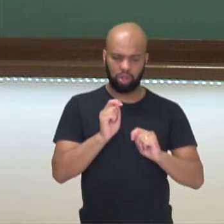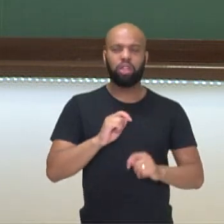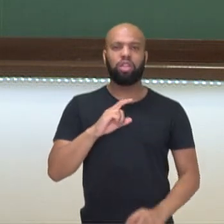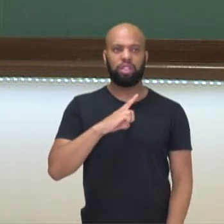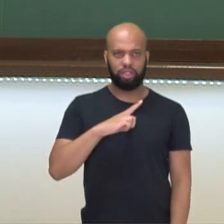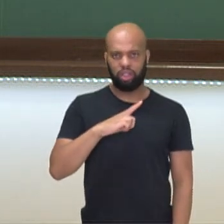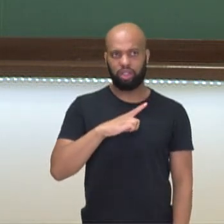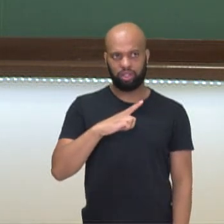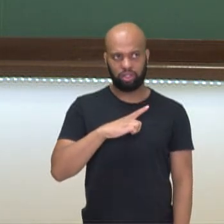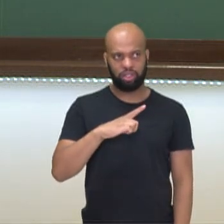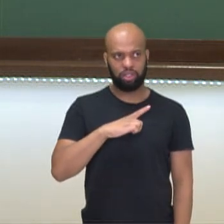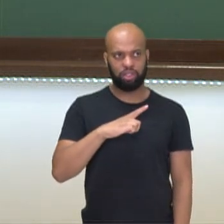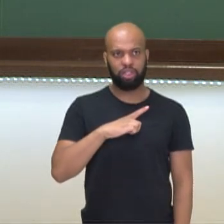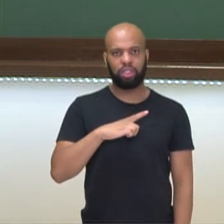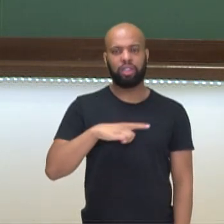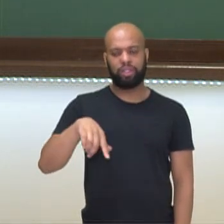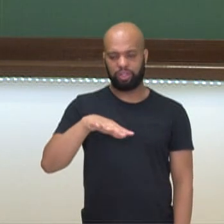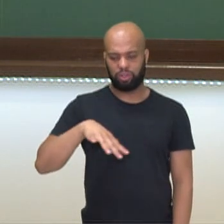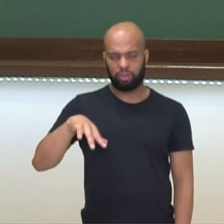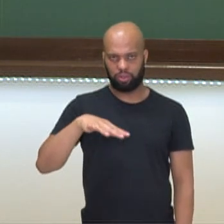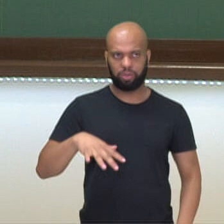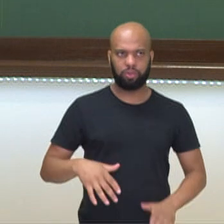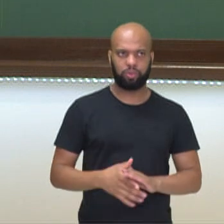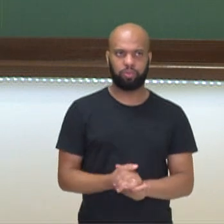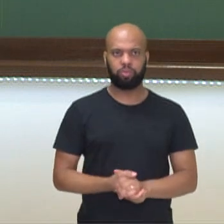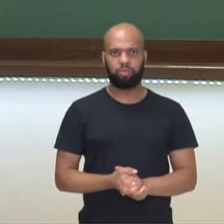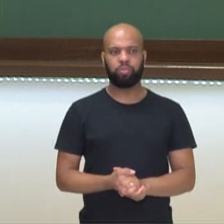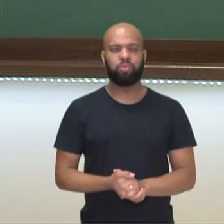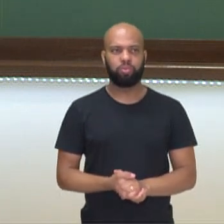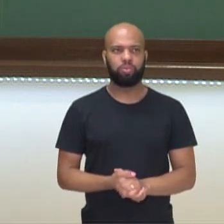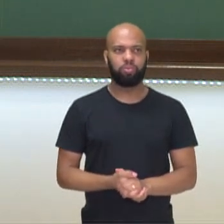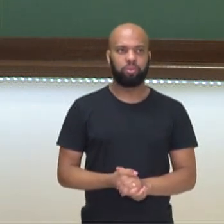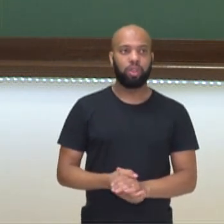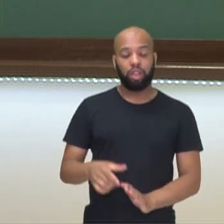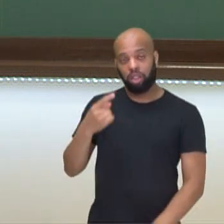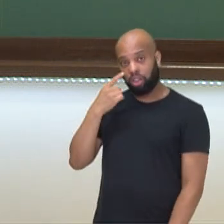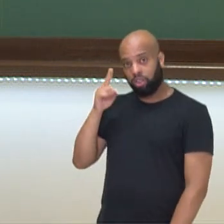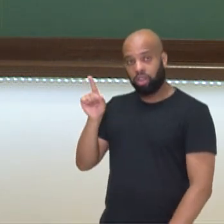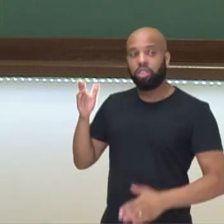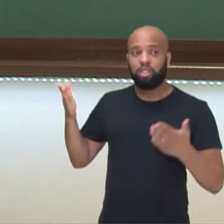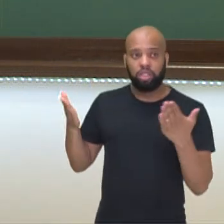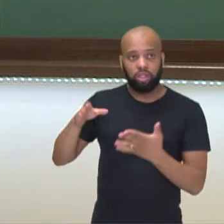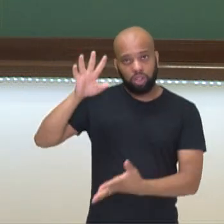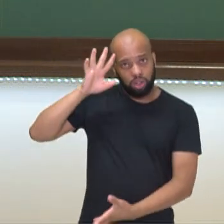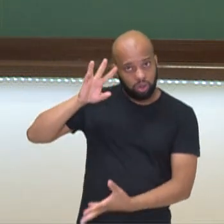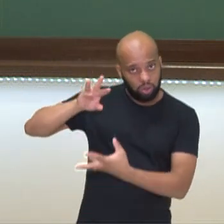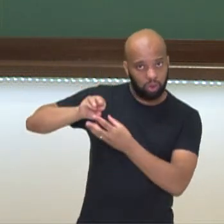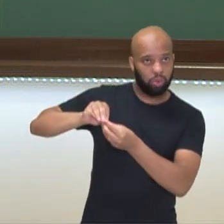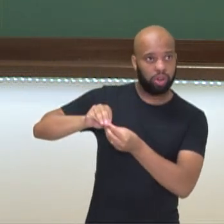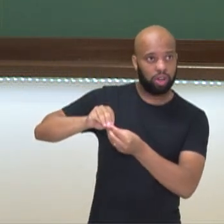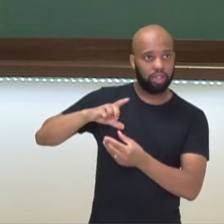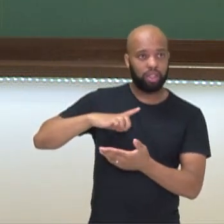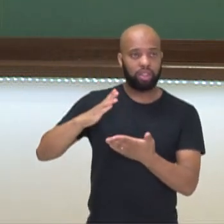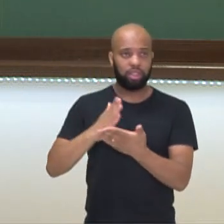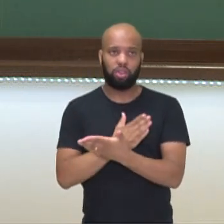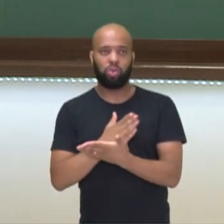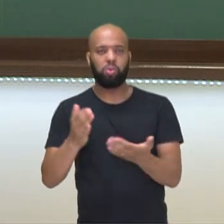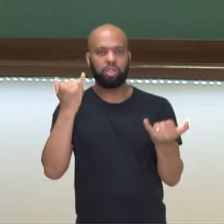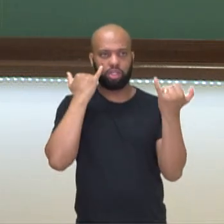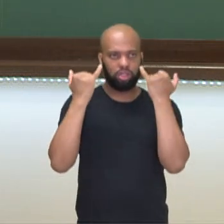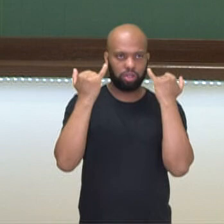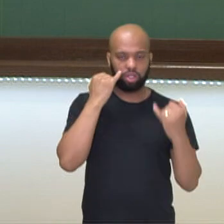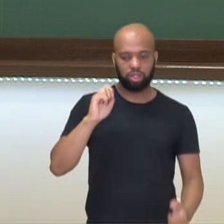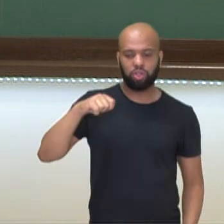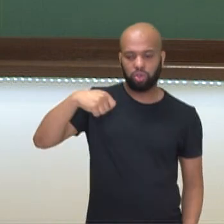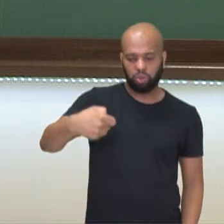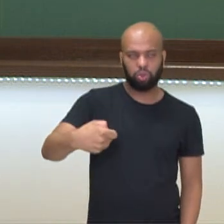existente nesse território. Tá ok? Aqui, para que a gente possa entender e compreender, nós temos algumas informações